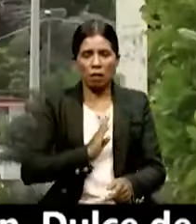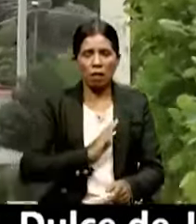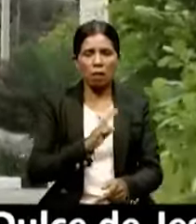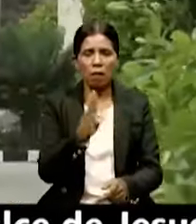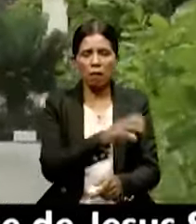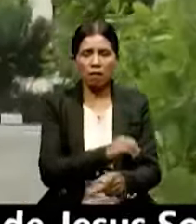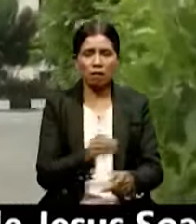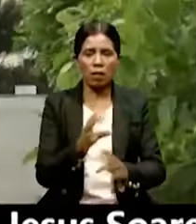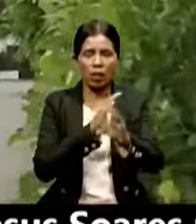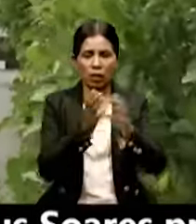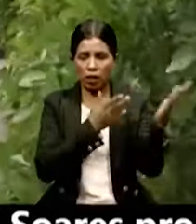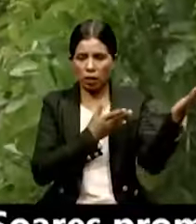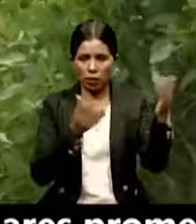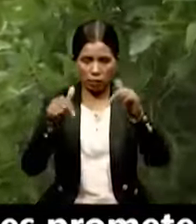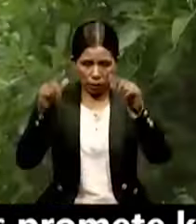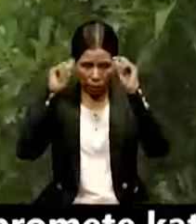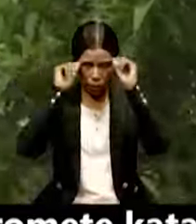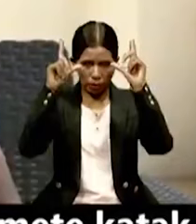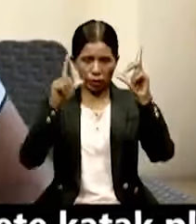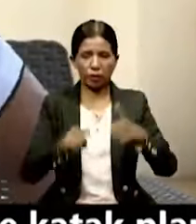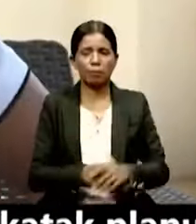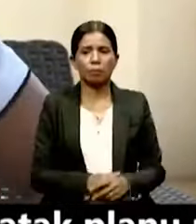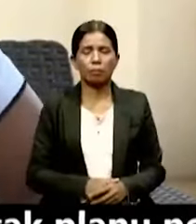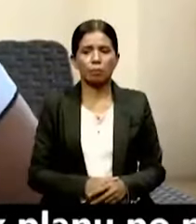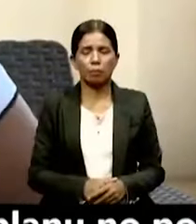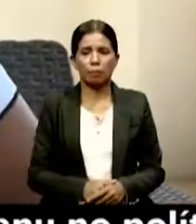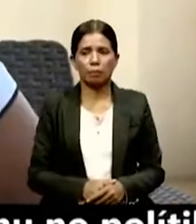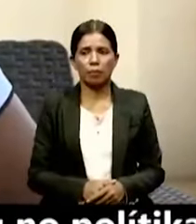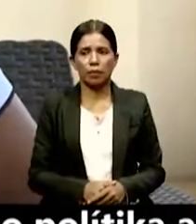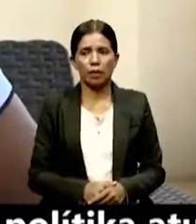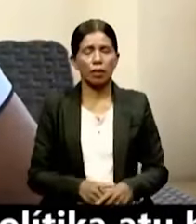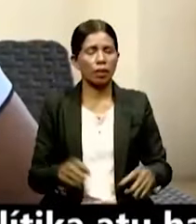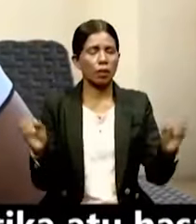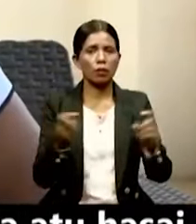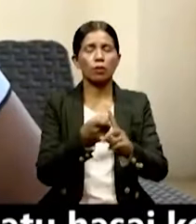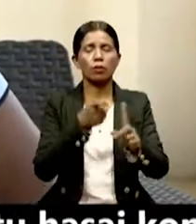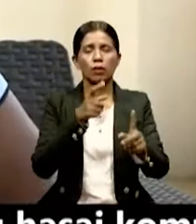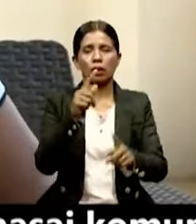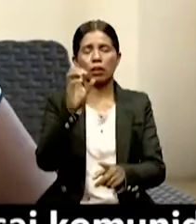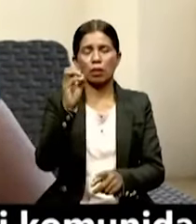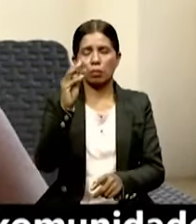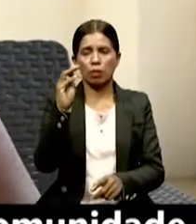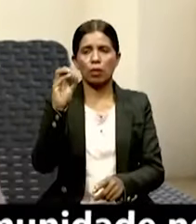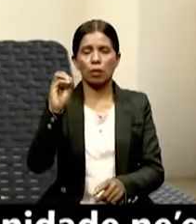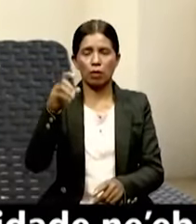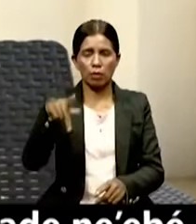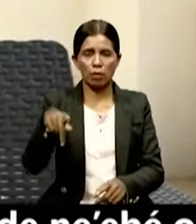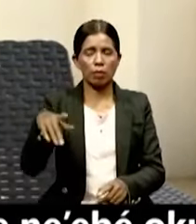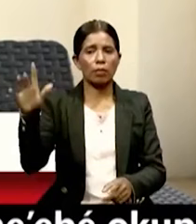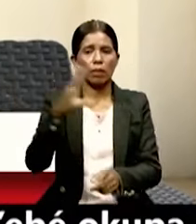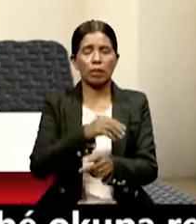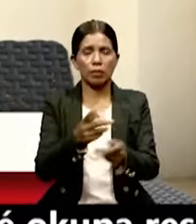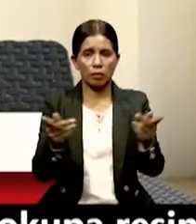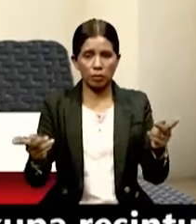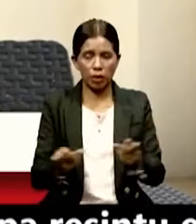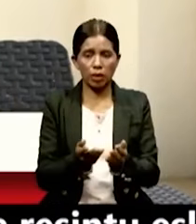ma camioneta tula tamu mai Timor Leste. La osu si Timor Porte ami misi mutano na